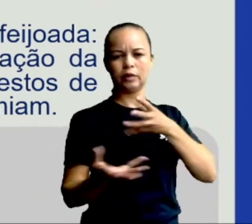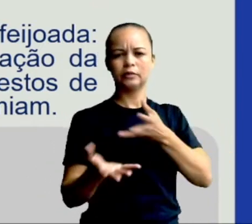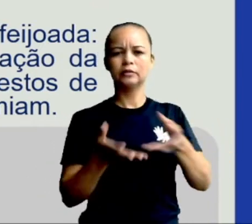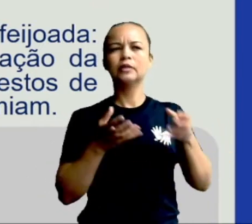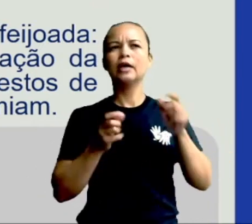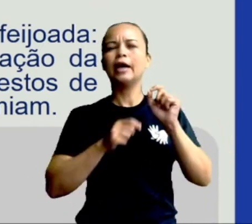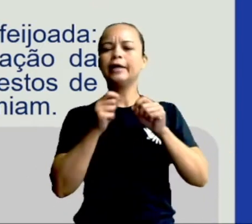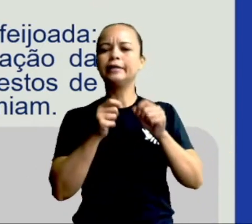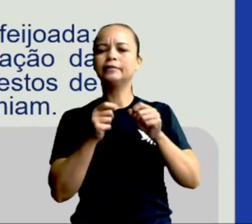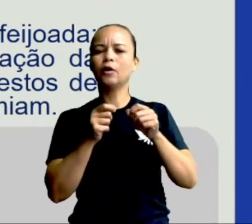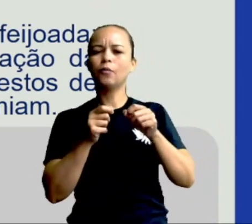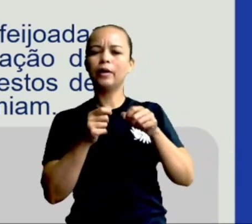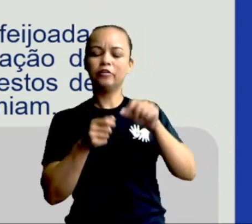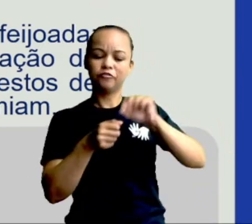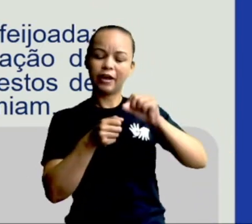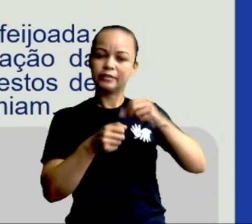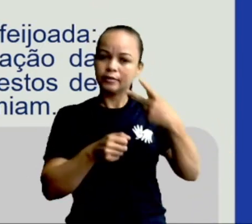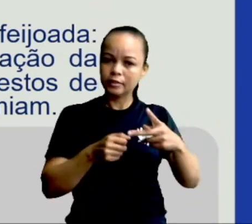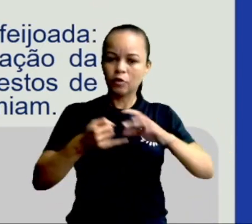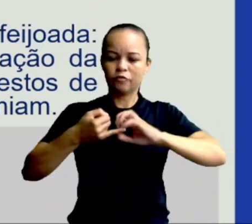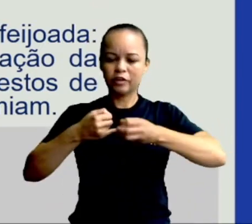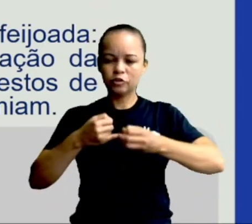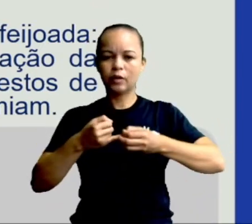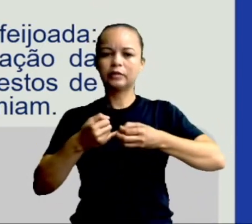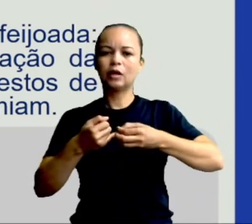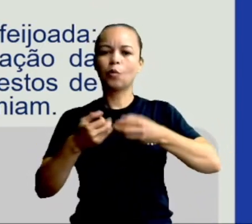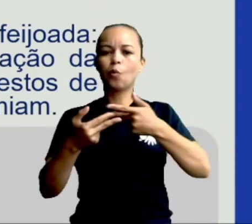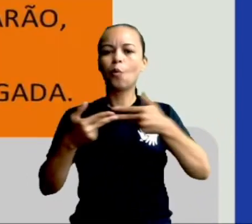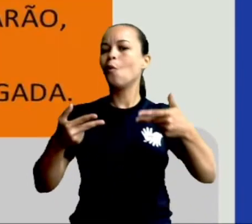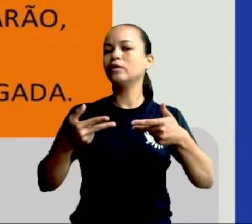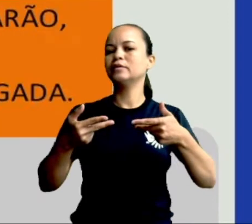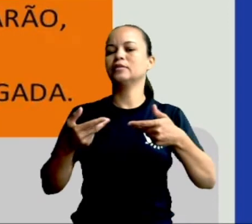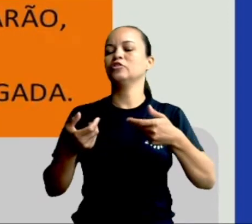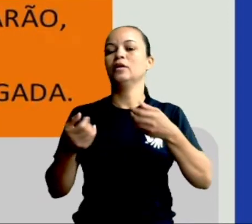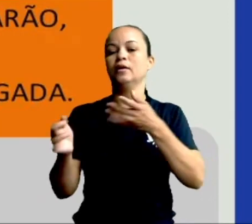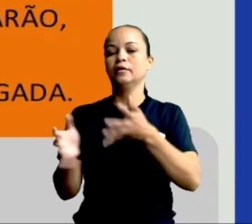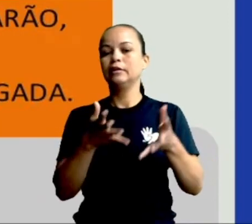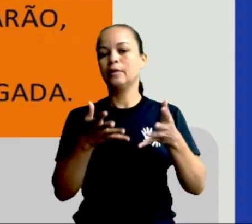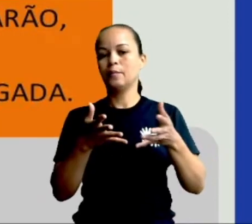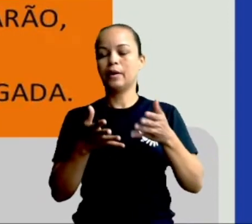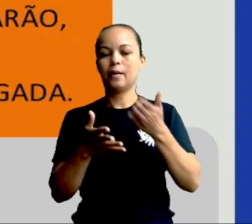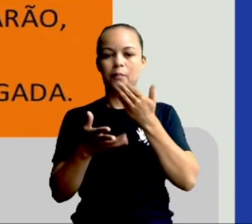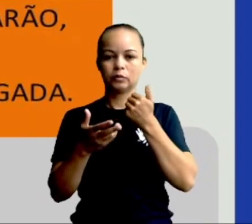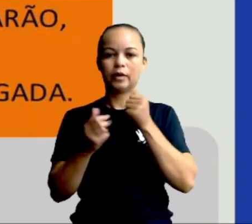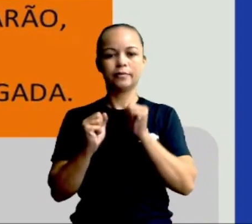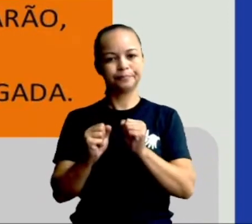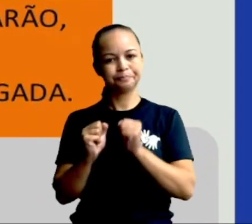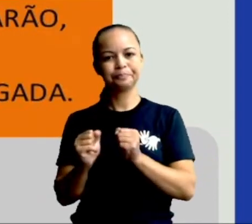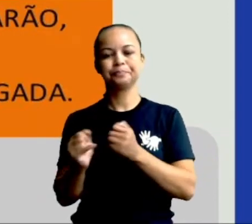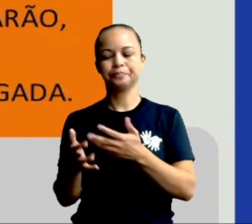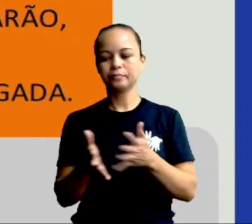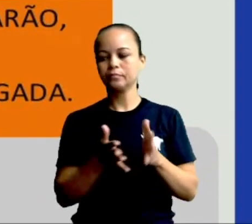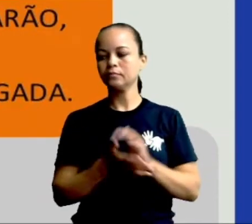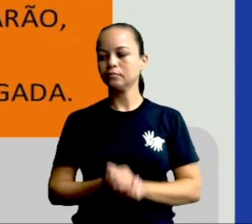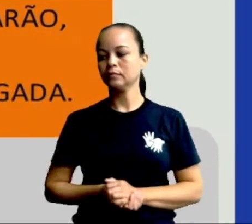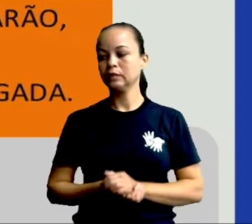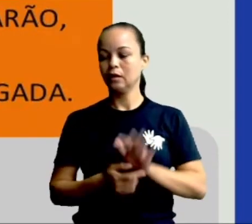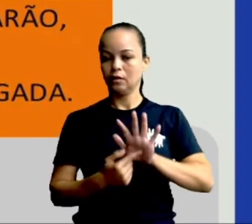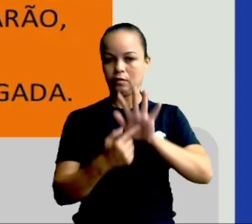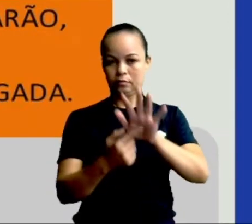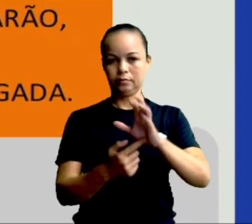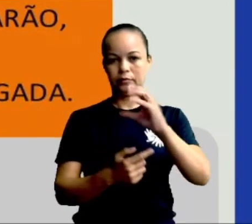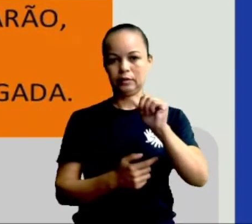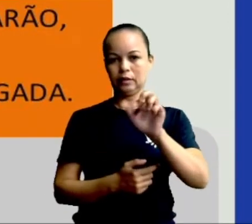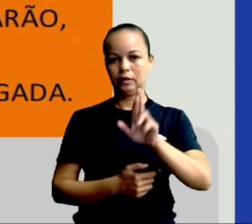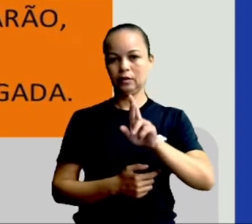os restos que eles recebiam para se alimentar, né? E aí eu trago a imagem, né, do caruru do